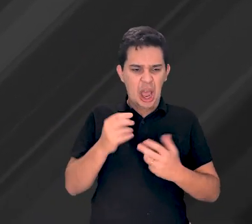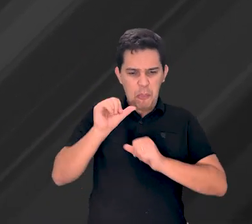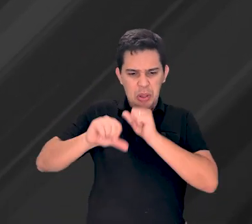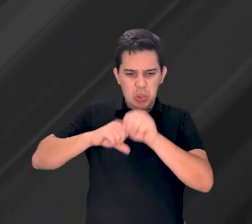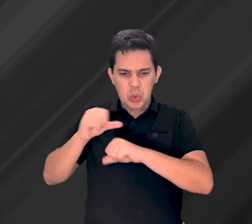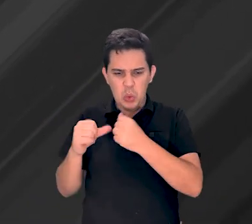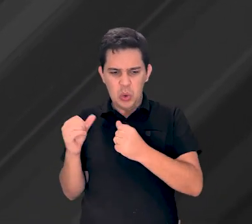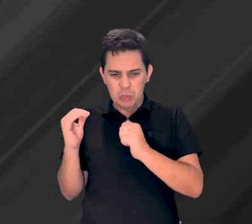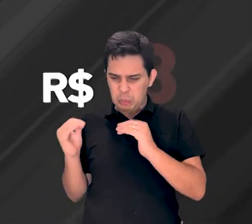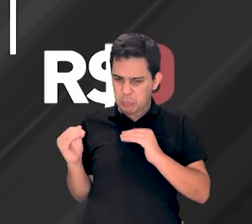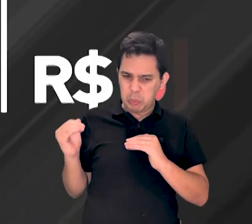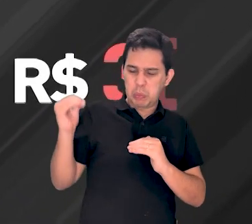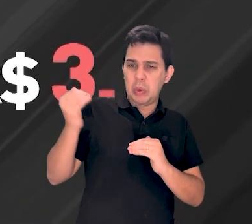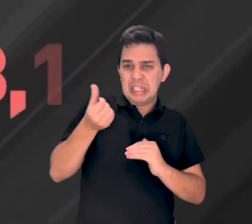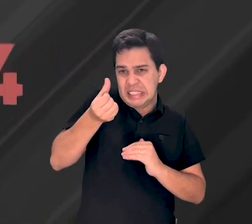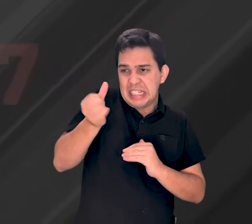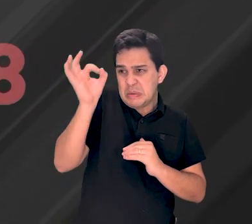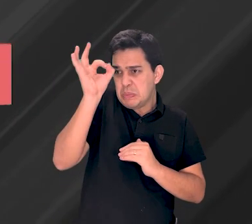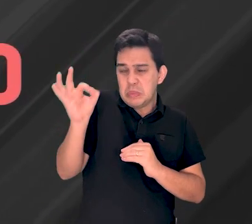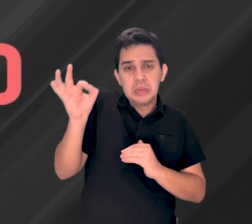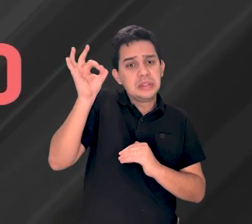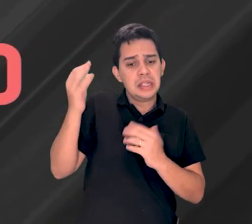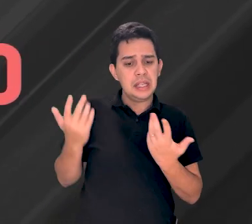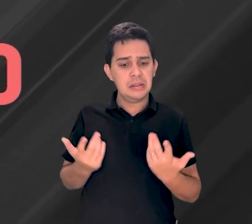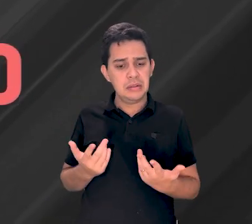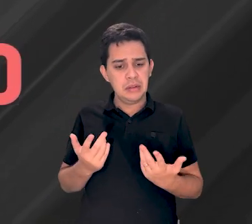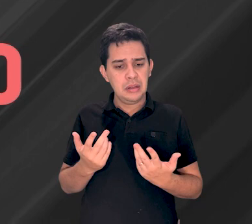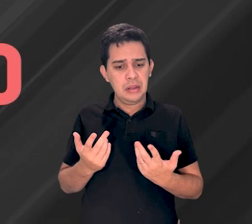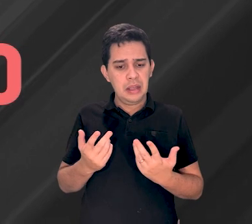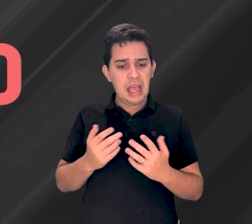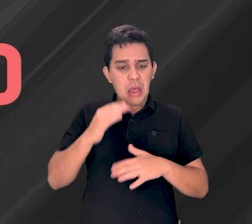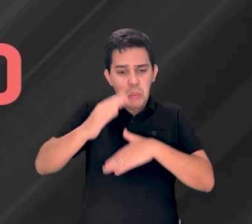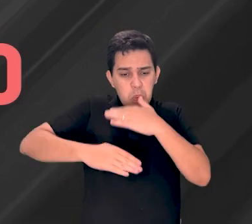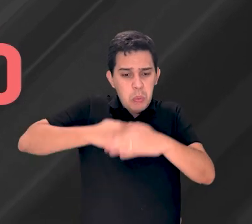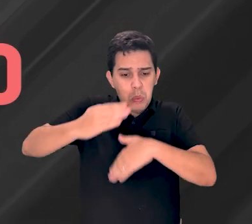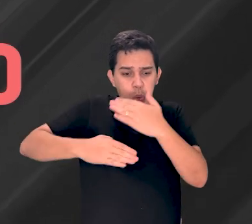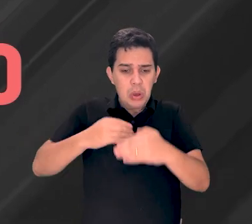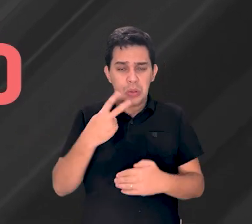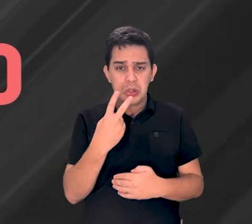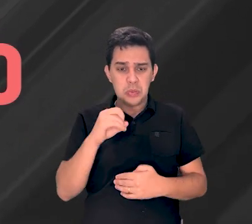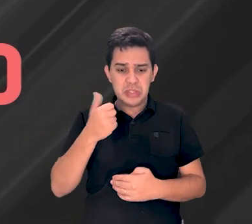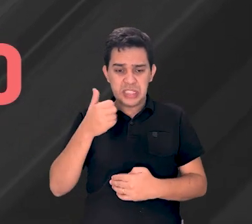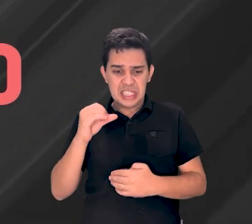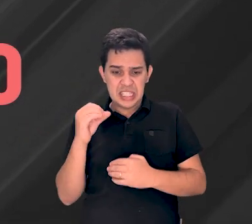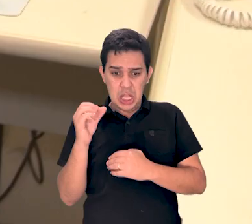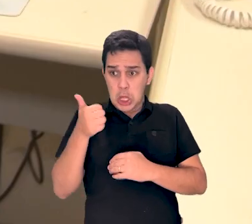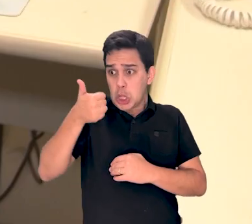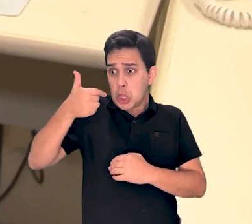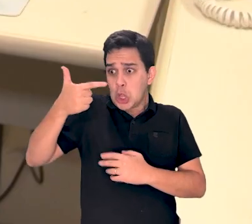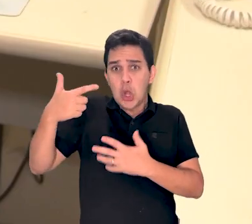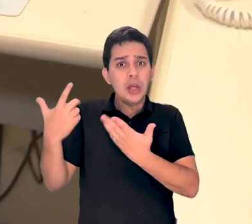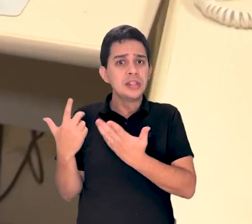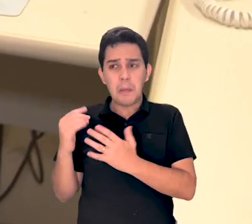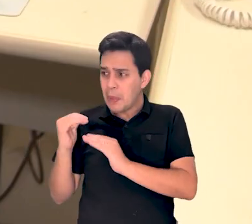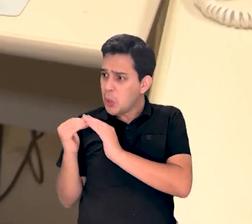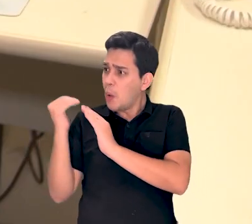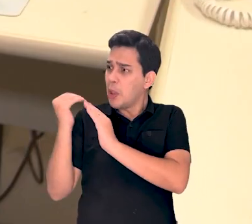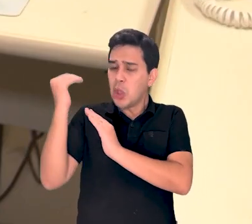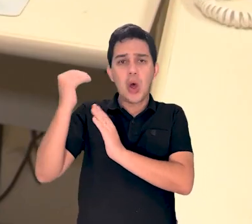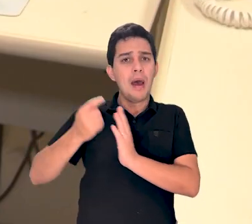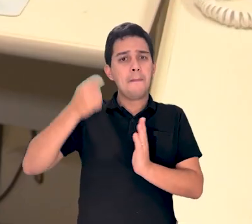12 quer dizer deram o reajuste previsto no contrato e paralelamente dobraram e se reagir hoje mas qual foi